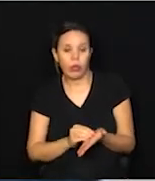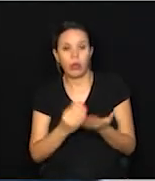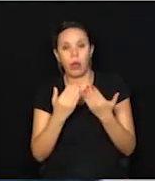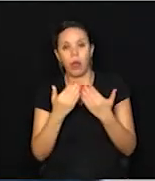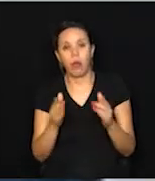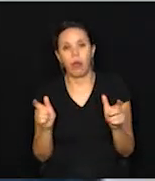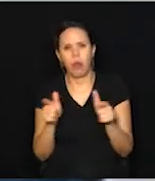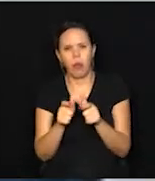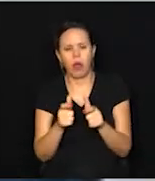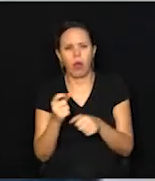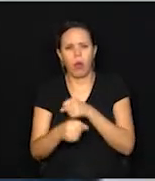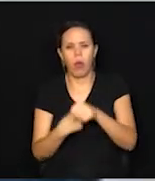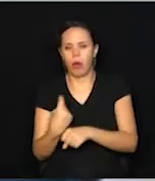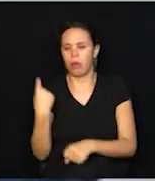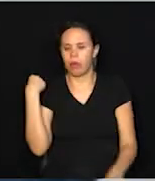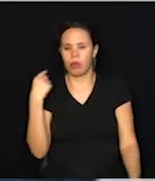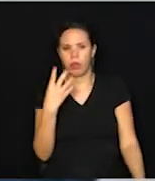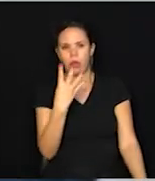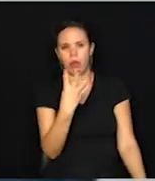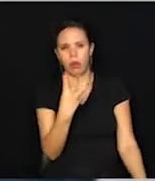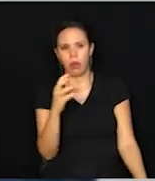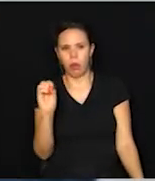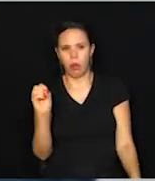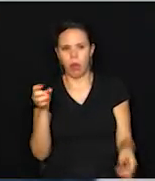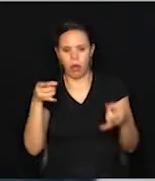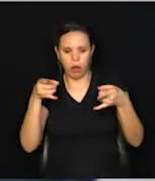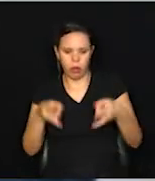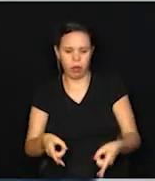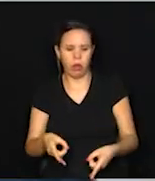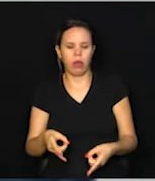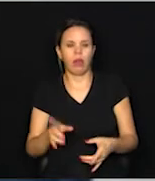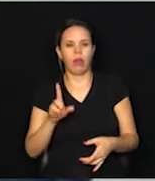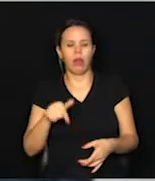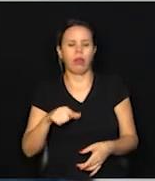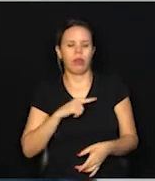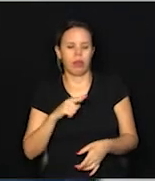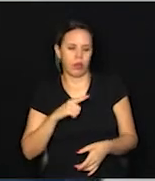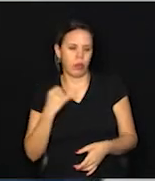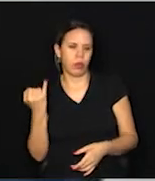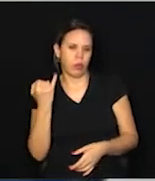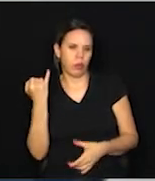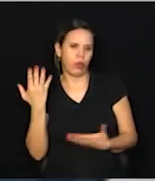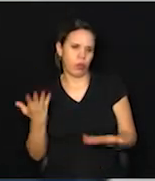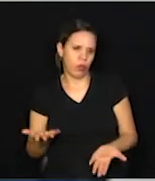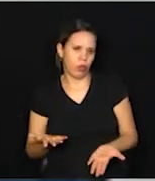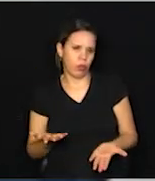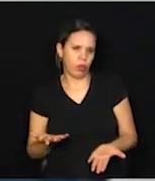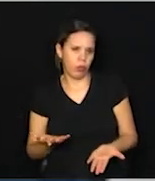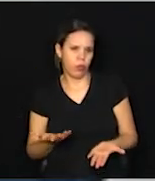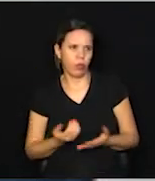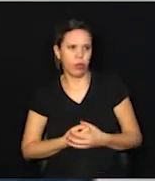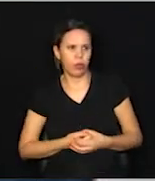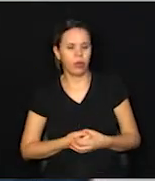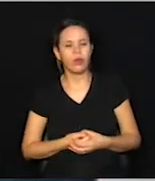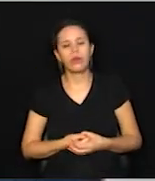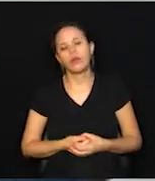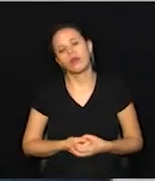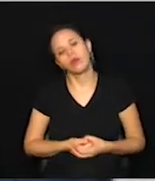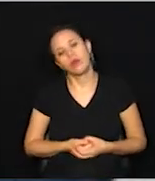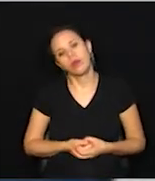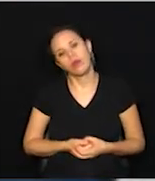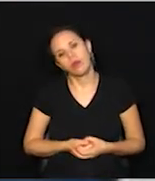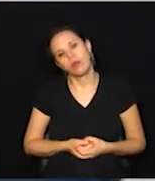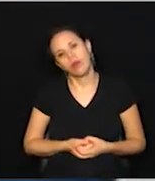menos do que o ano passado, em torno de 40 leitos. E isso teve algum significado, teve algum peso. Quando nós falamos